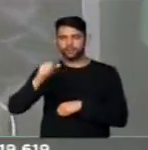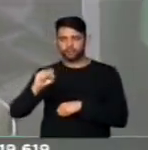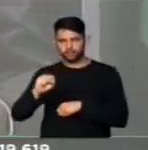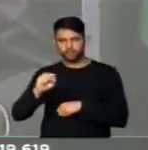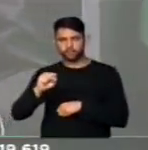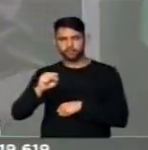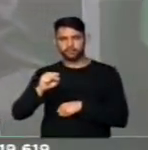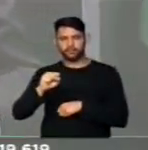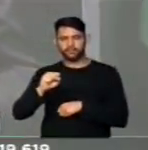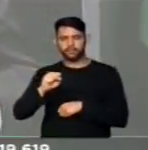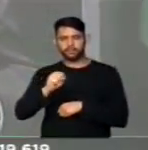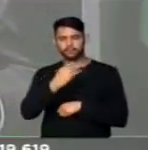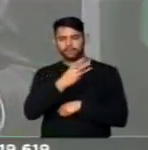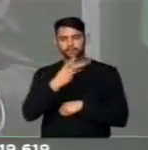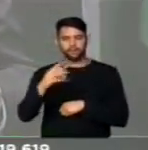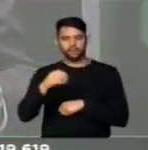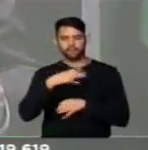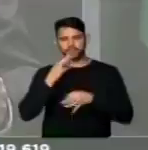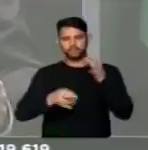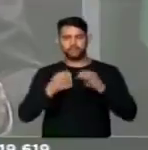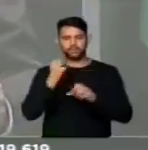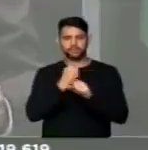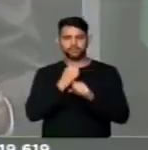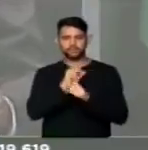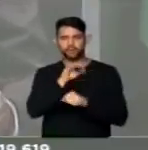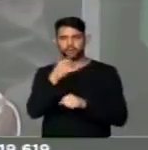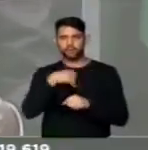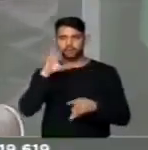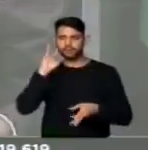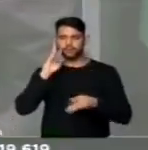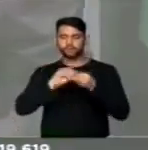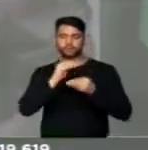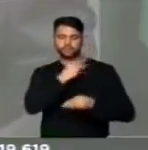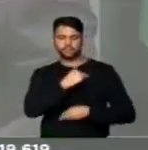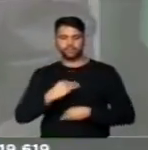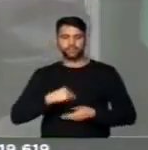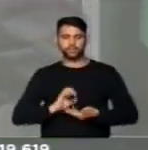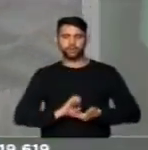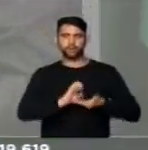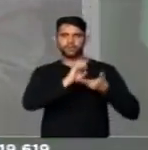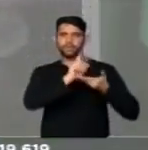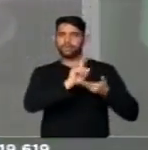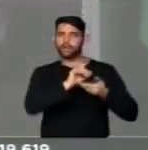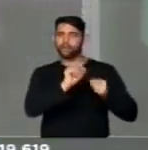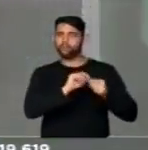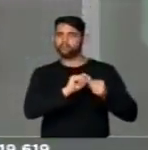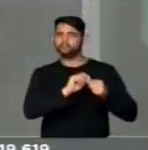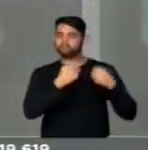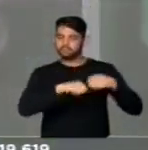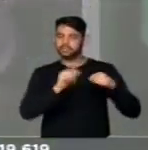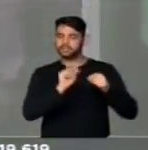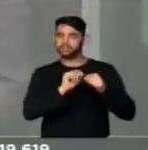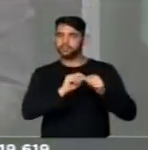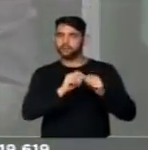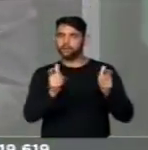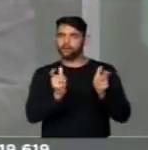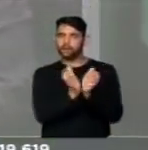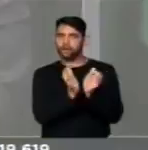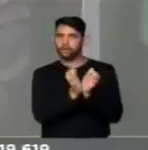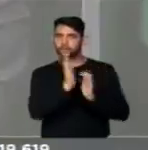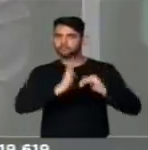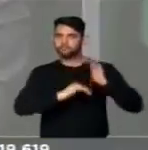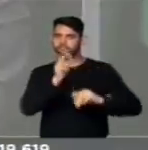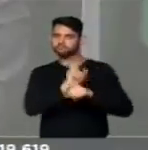1988, os 34 tribunais de contas não se resumem aos ministros e conselheiros, sendo necessário um quadro próprio